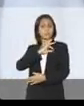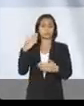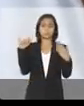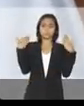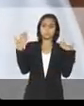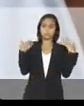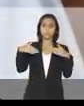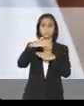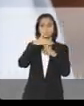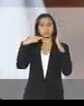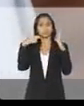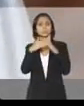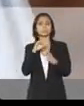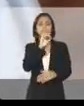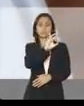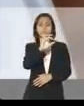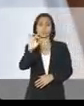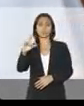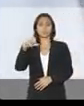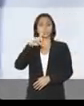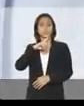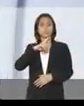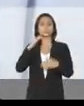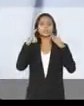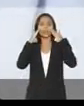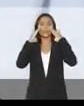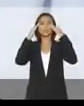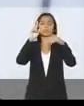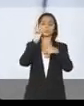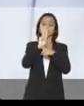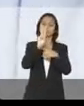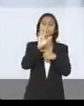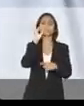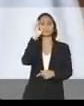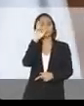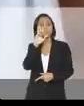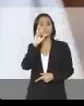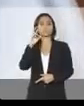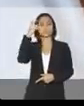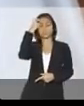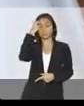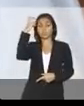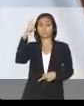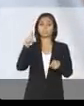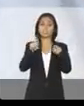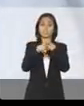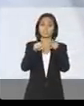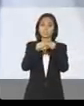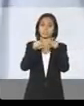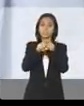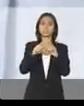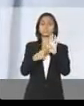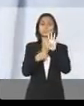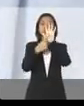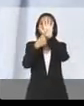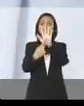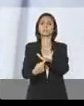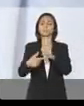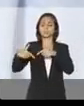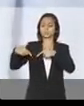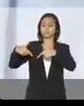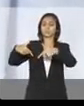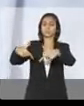e militar. Cada COP terá núcleos de vigilância, investigação e inteligência para prevenir que as